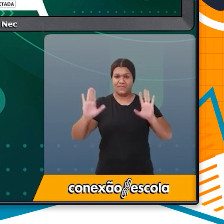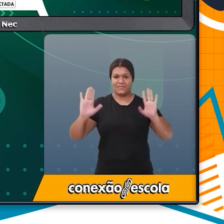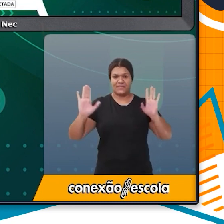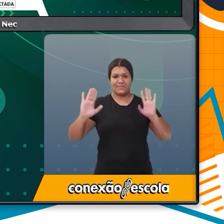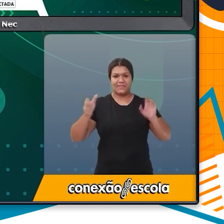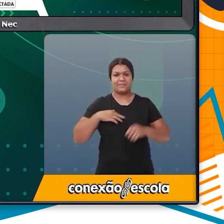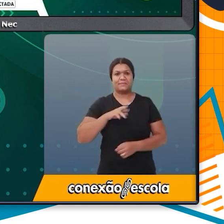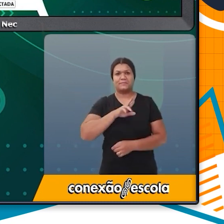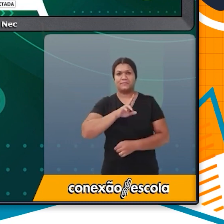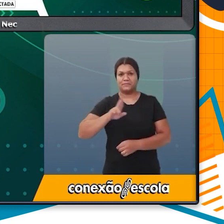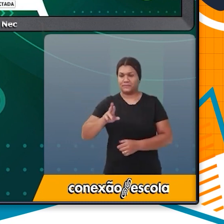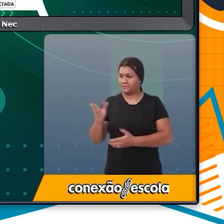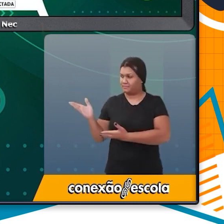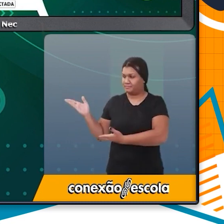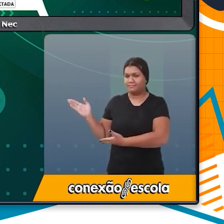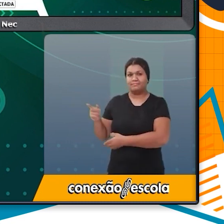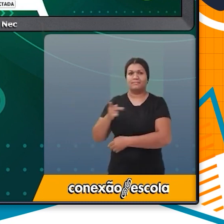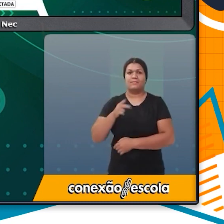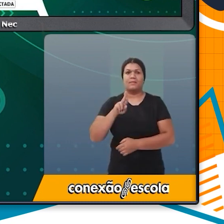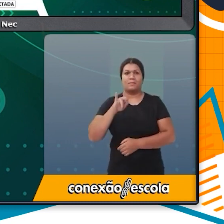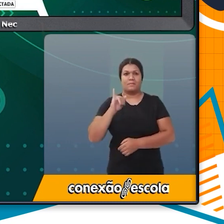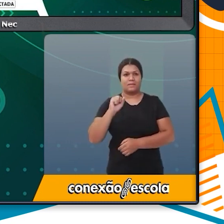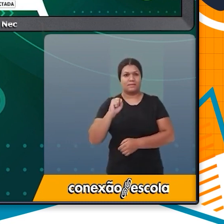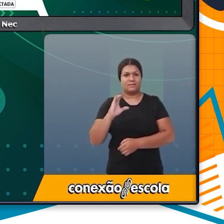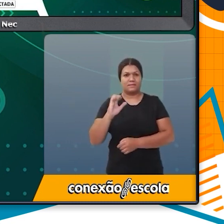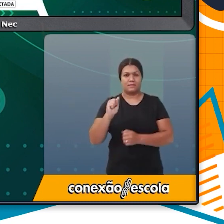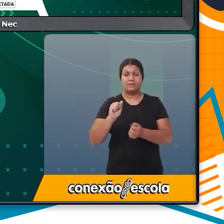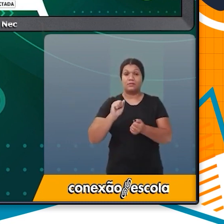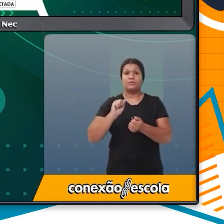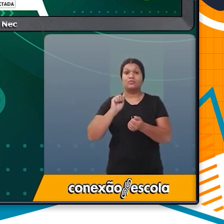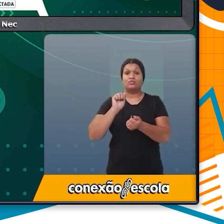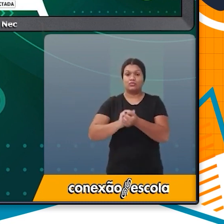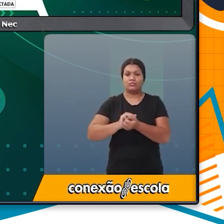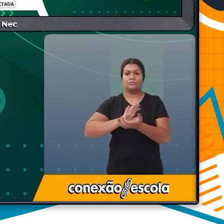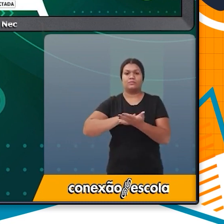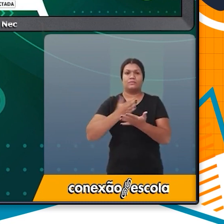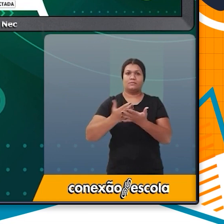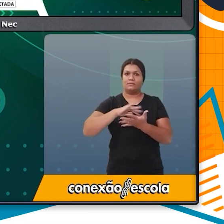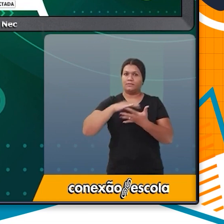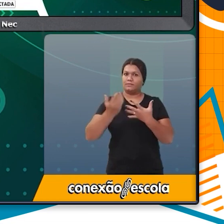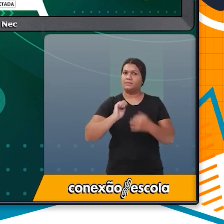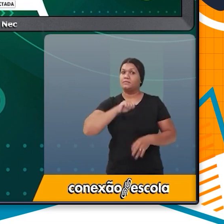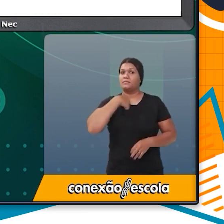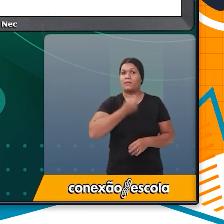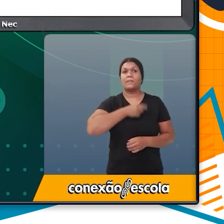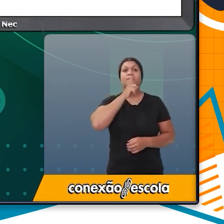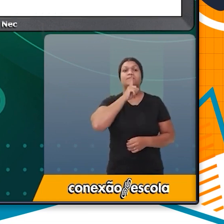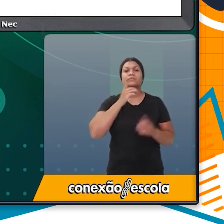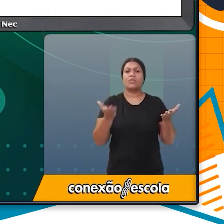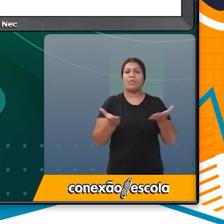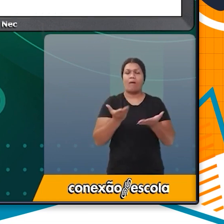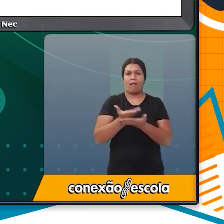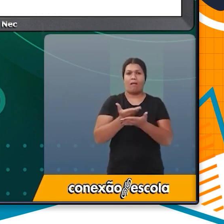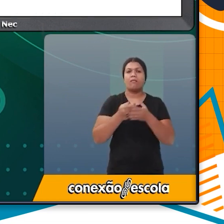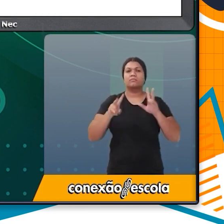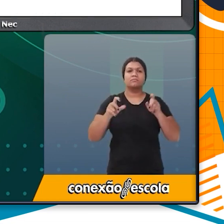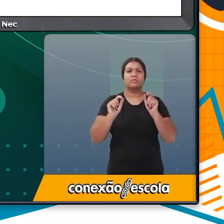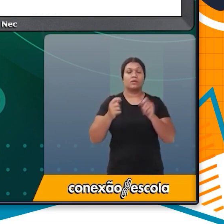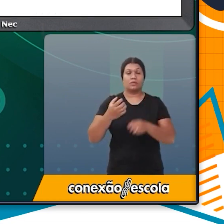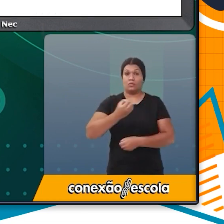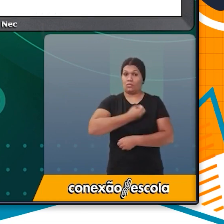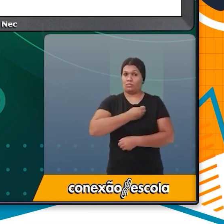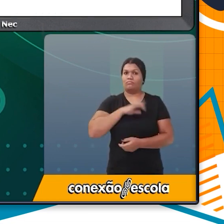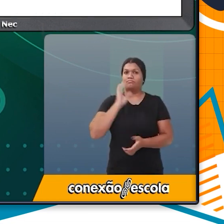Olá, meu nome é Priscila, essa é a intérprete Williane e a videoaula é sobre números reais. Você